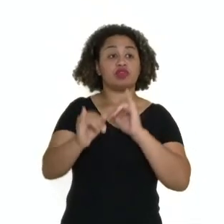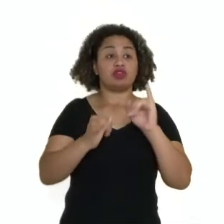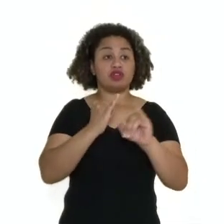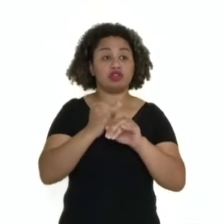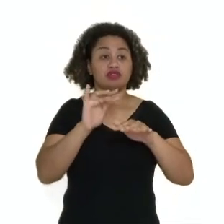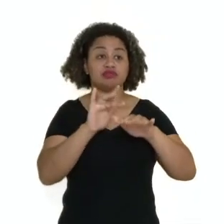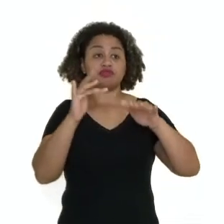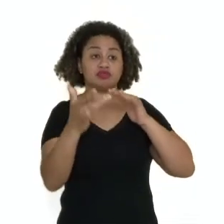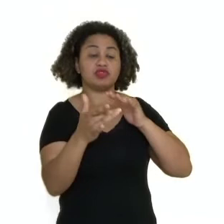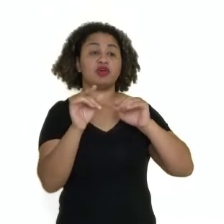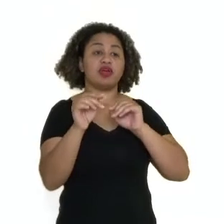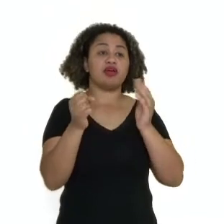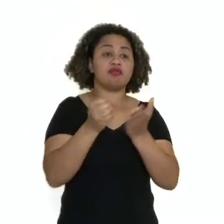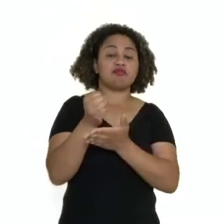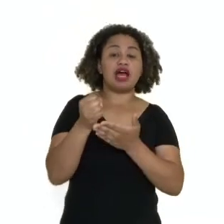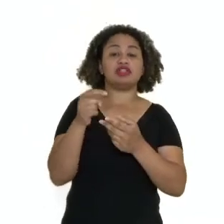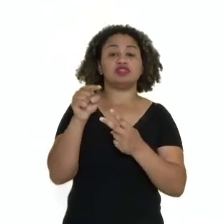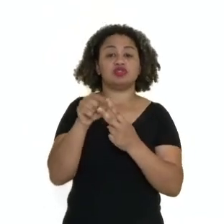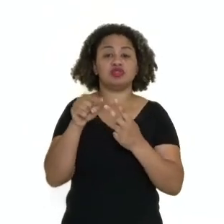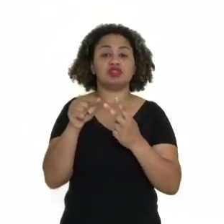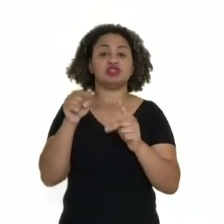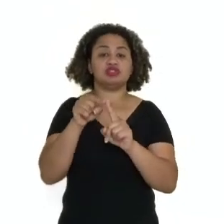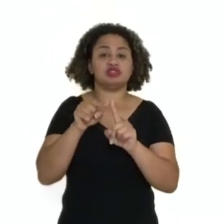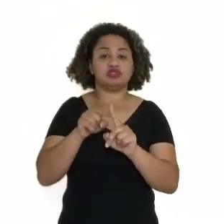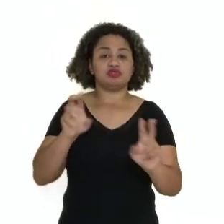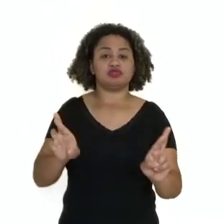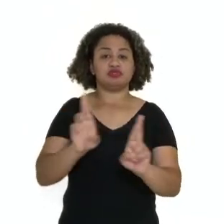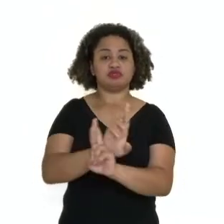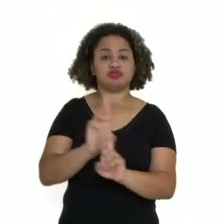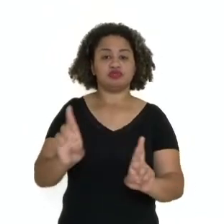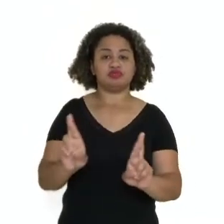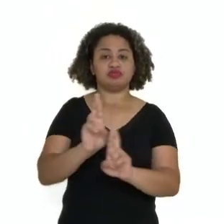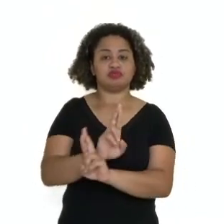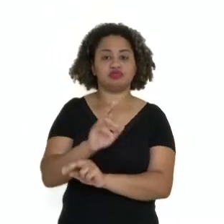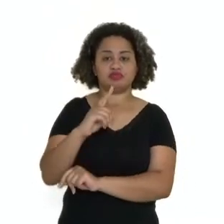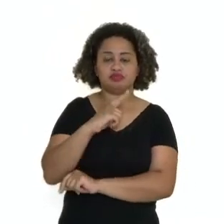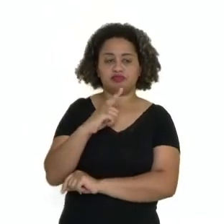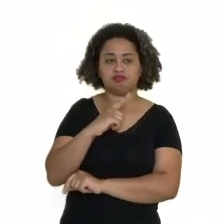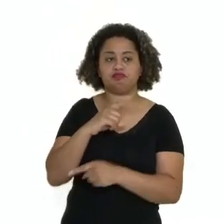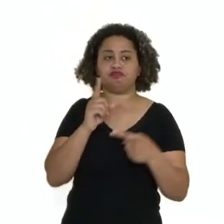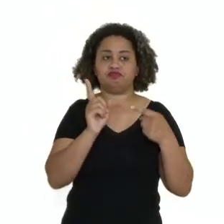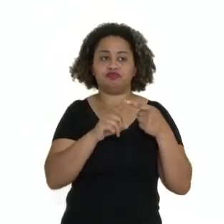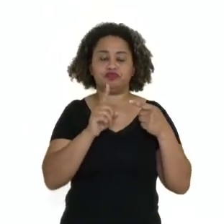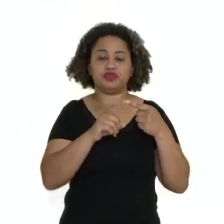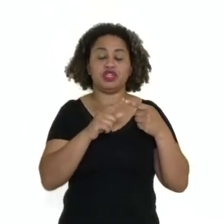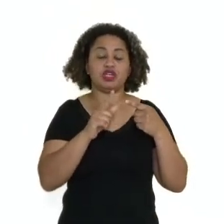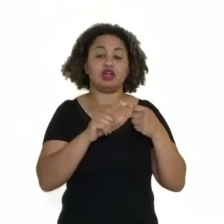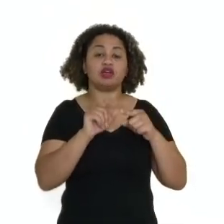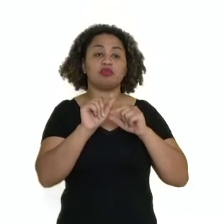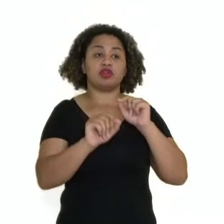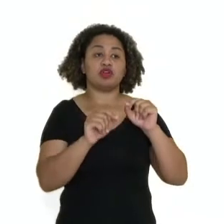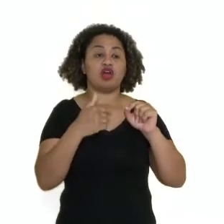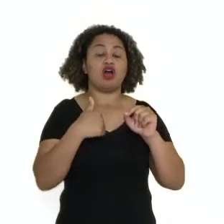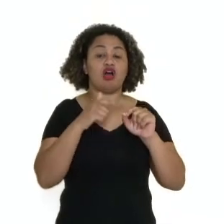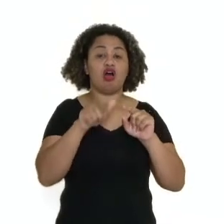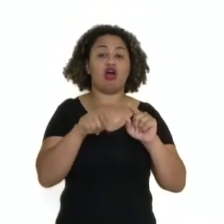redes sociais se baseiam em dois tipos de relação. Primeiro, linguagem verbal na